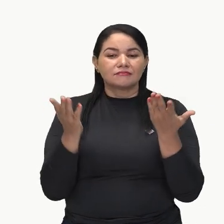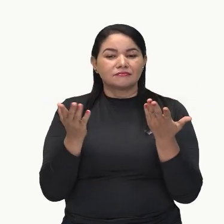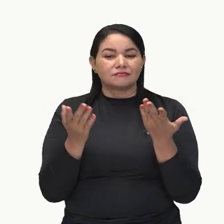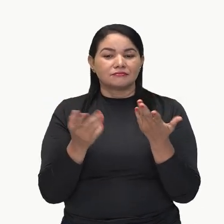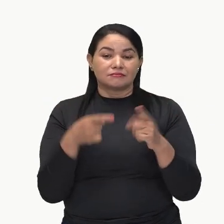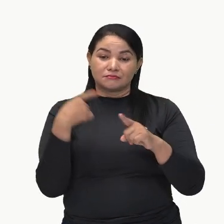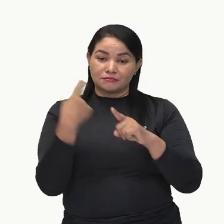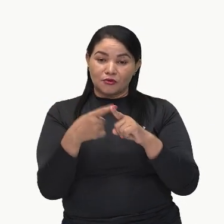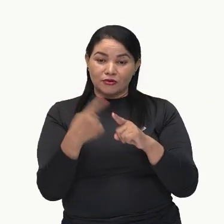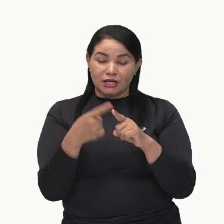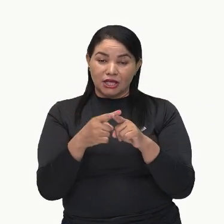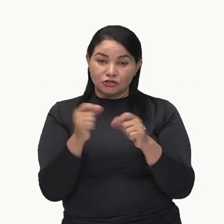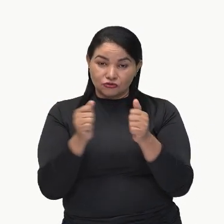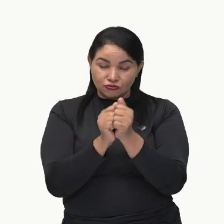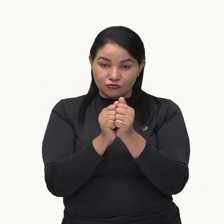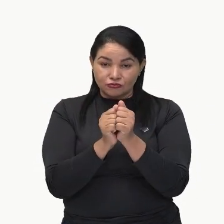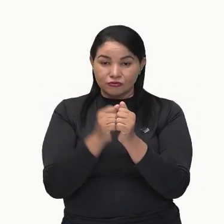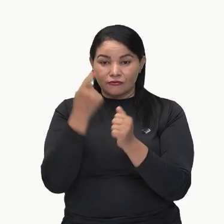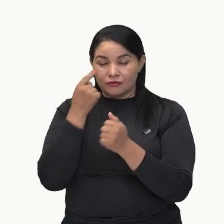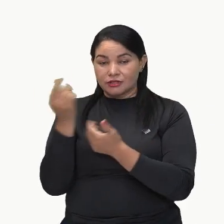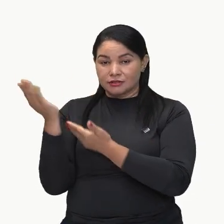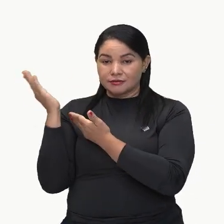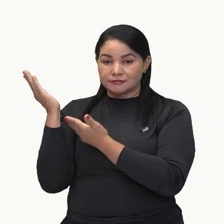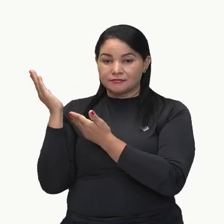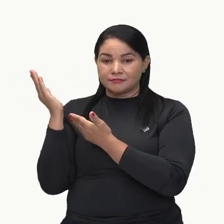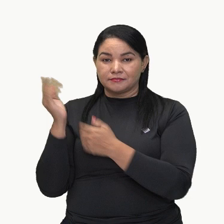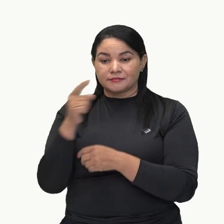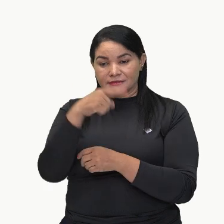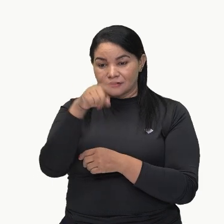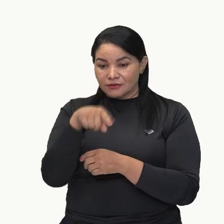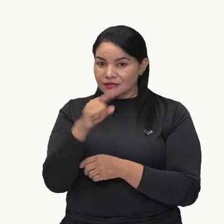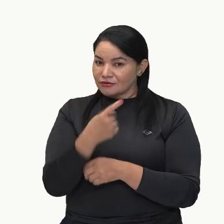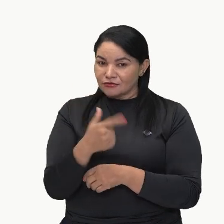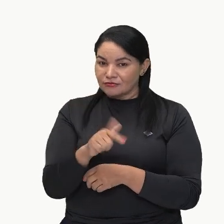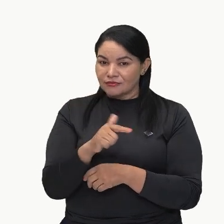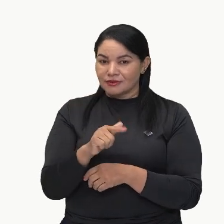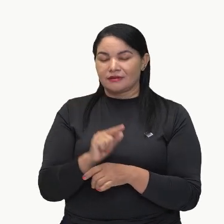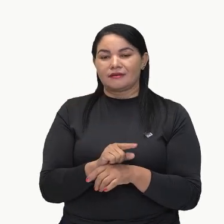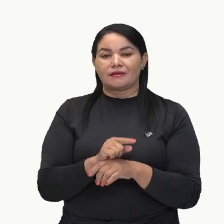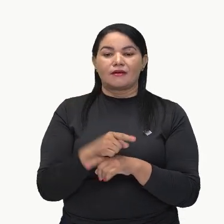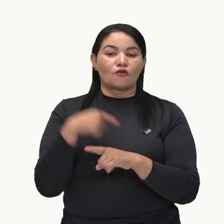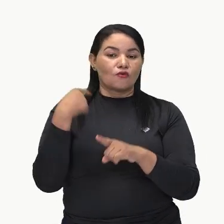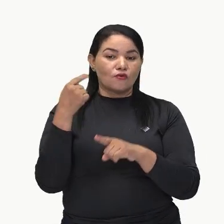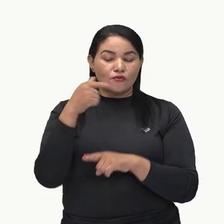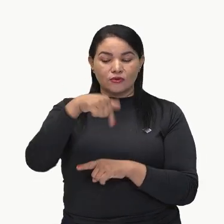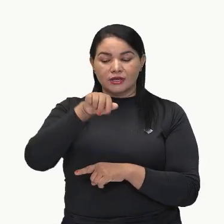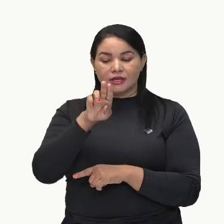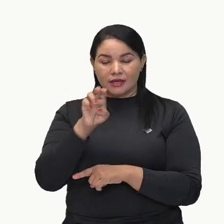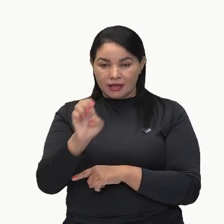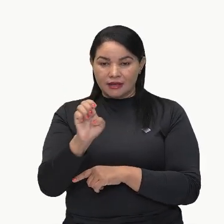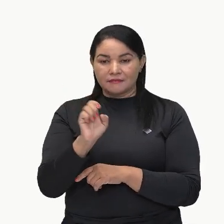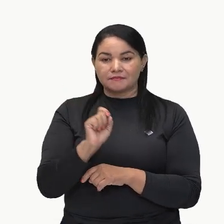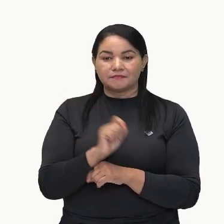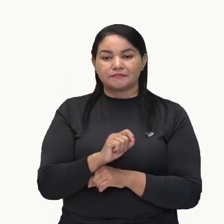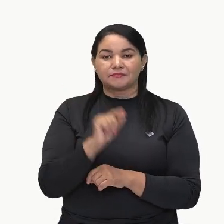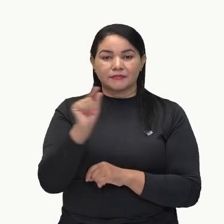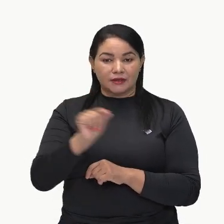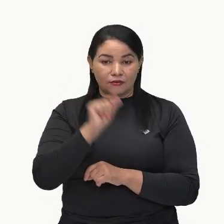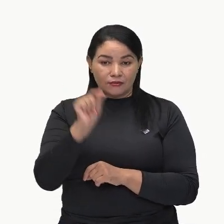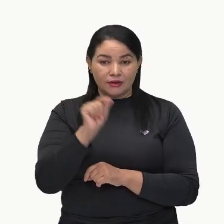Porque, junto e sem acento. O que, quando ele pode ser trocado